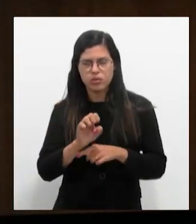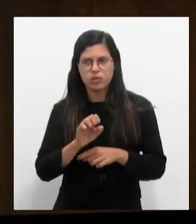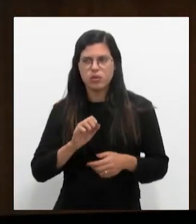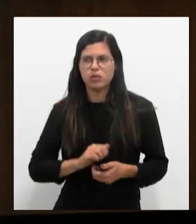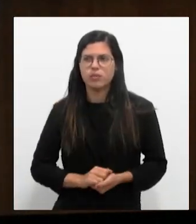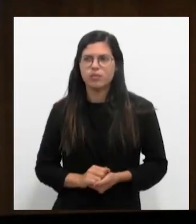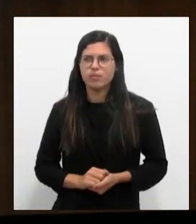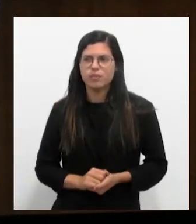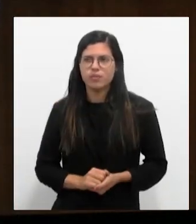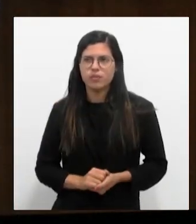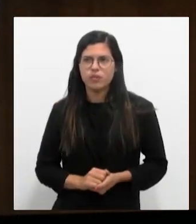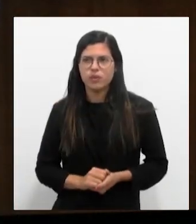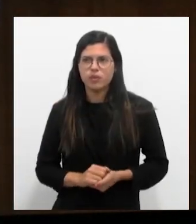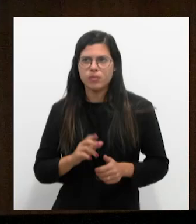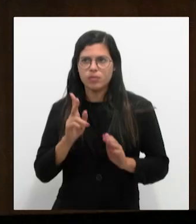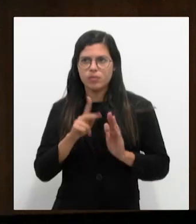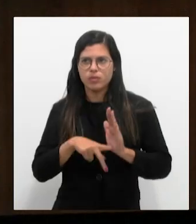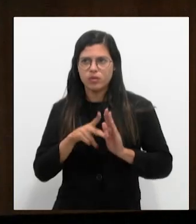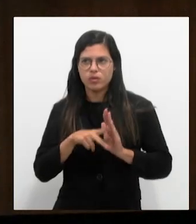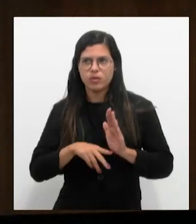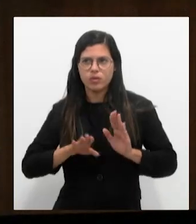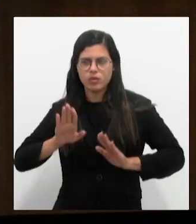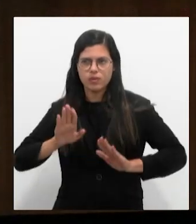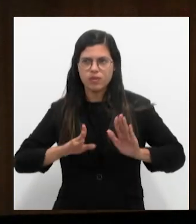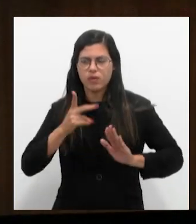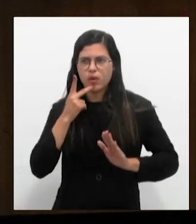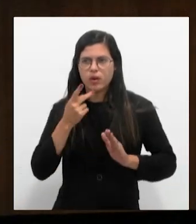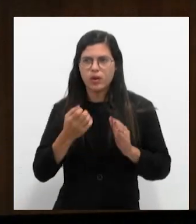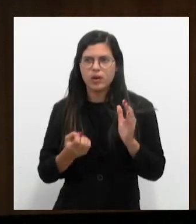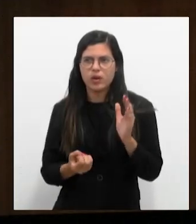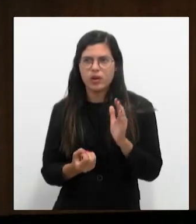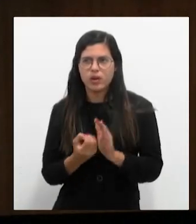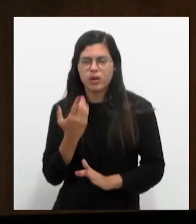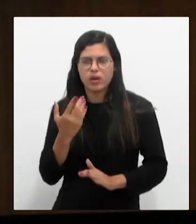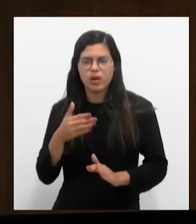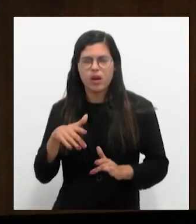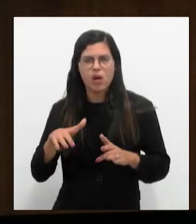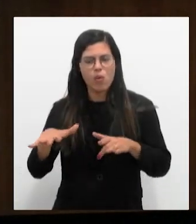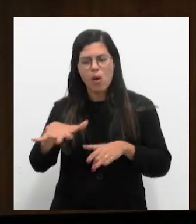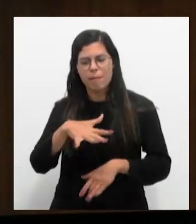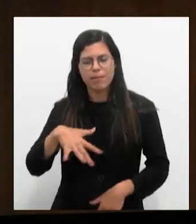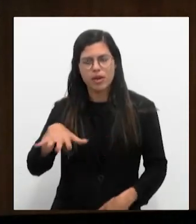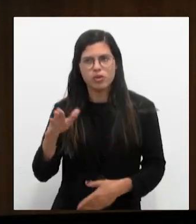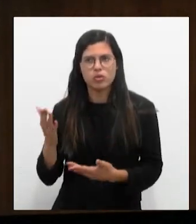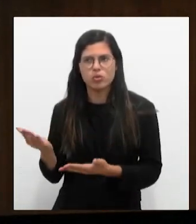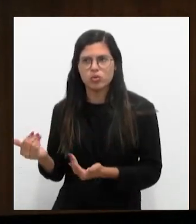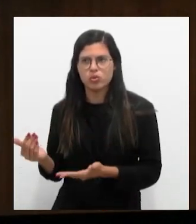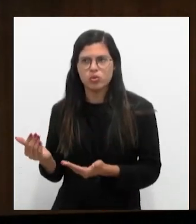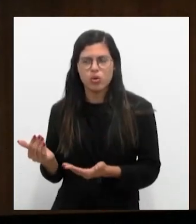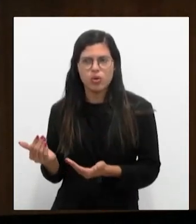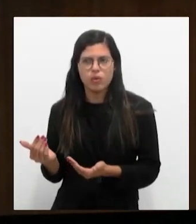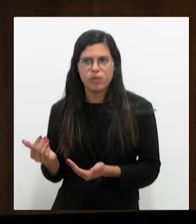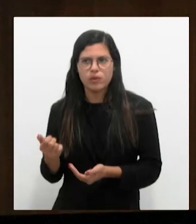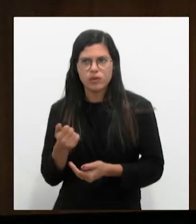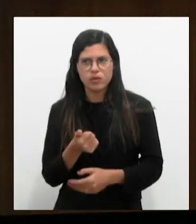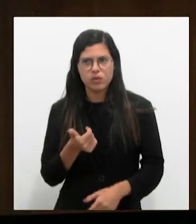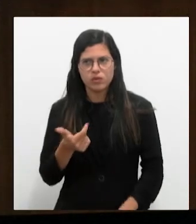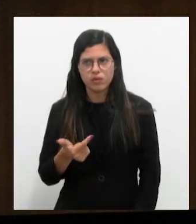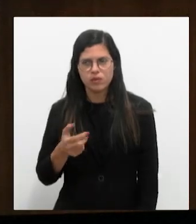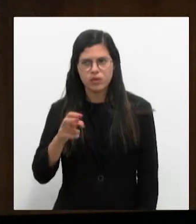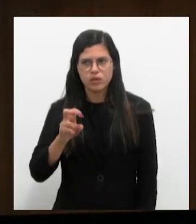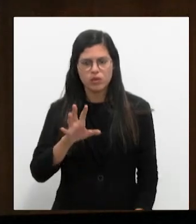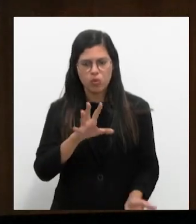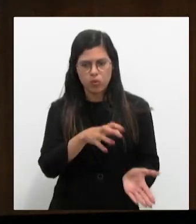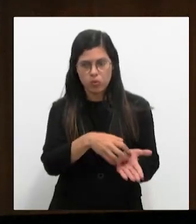O projeto, nessa licitação, diz que vai ser a criação do ambiente jovem, onde vão se criar 125 núcleos